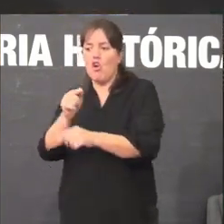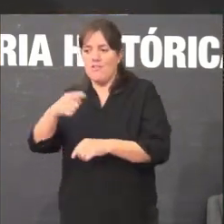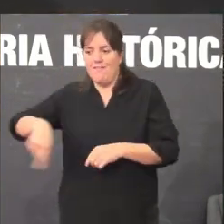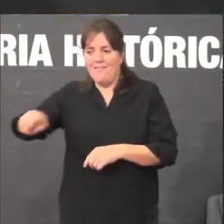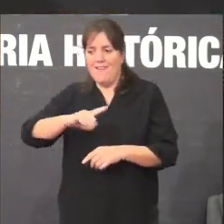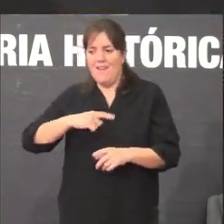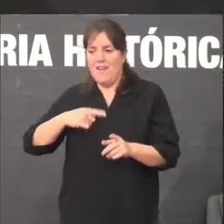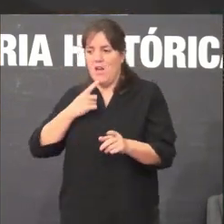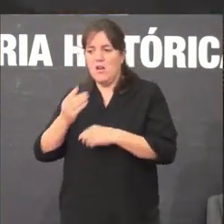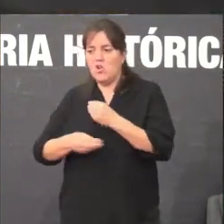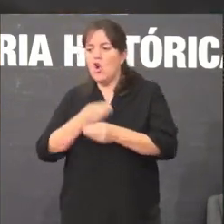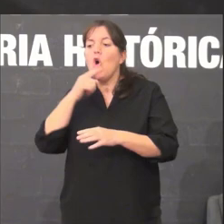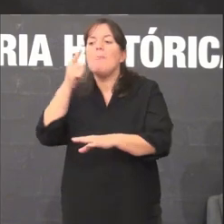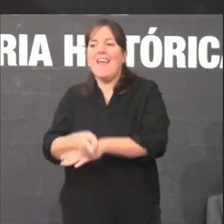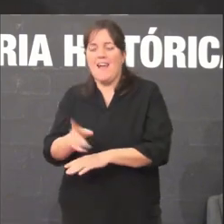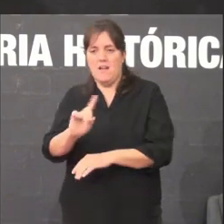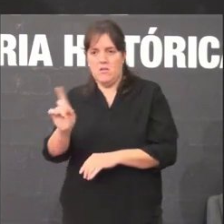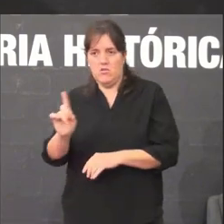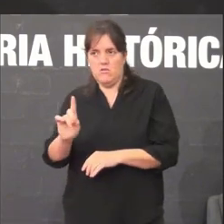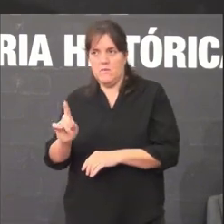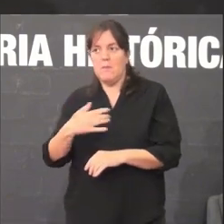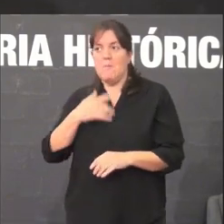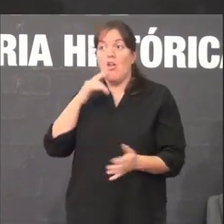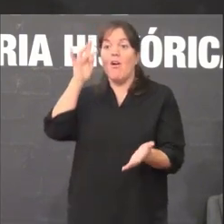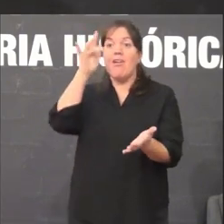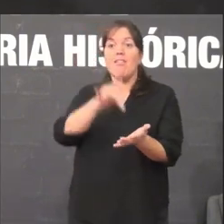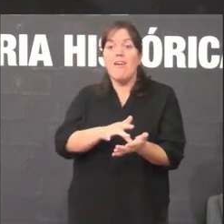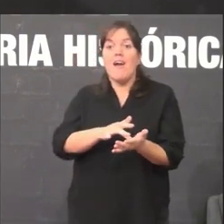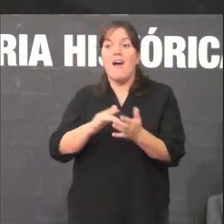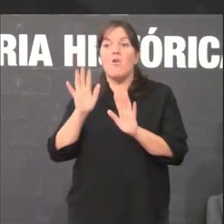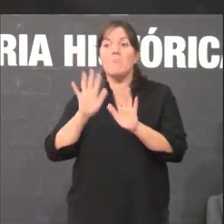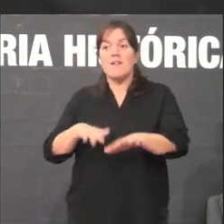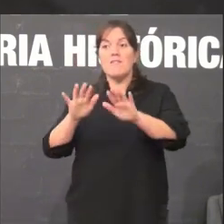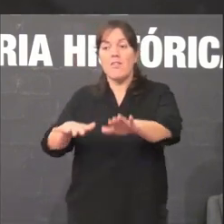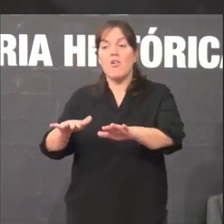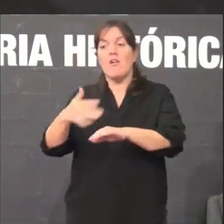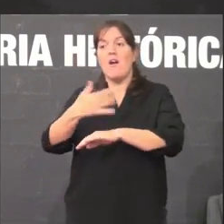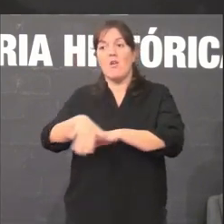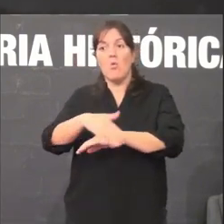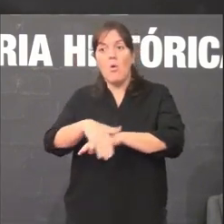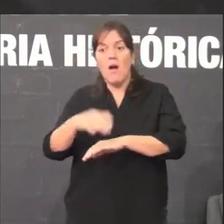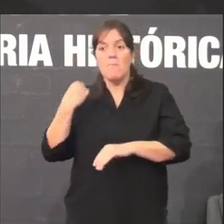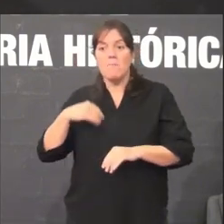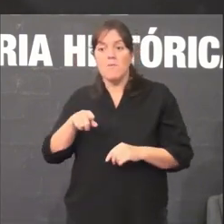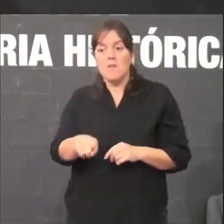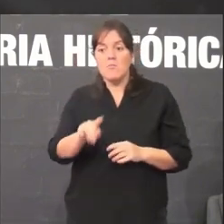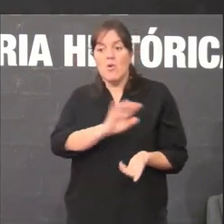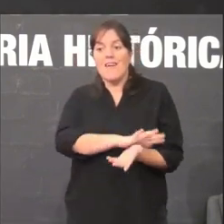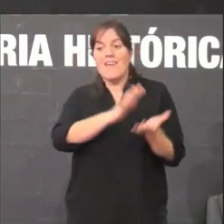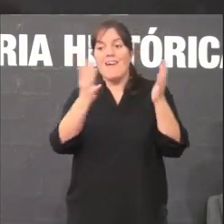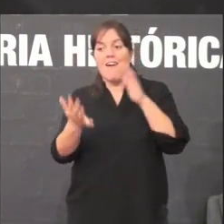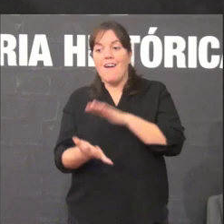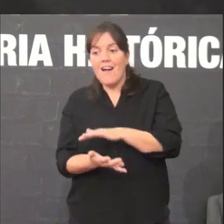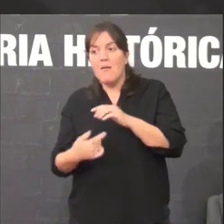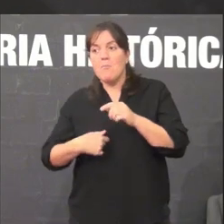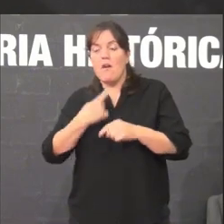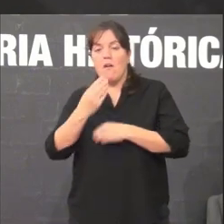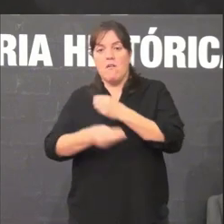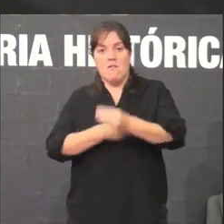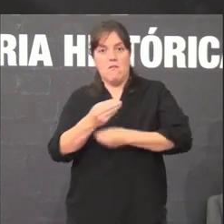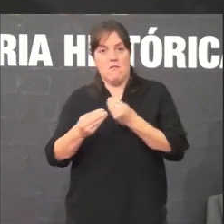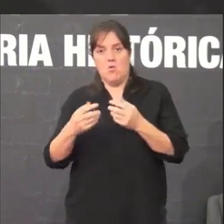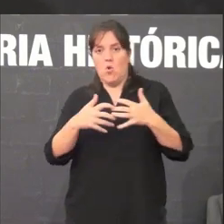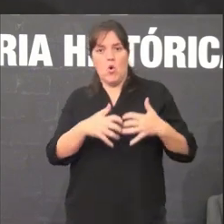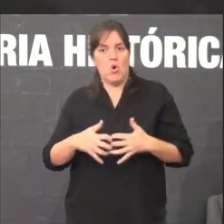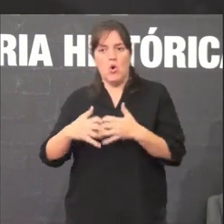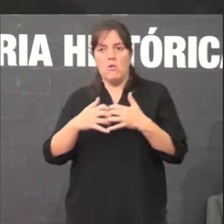é que os portugueses não ouviram. E naquele dia, estando as tropas na rua, os portugueses saem à rua e transformam um golpe militar